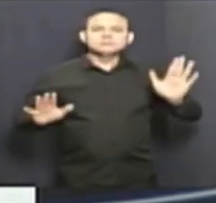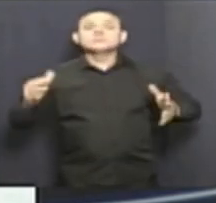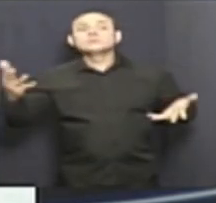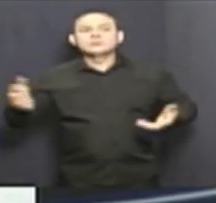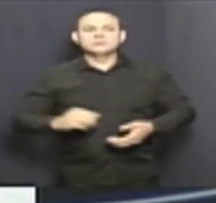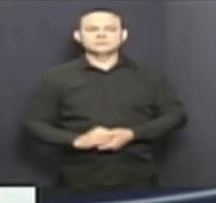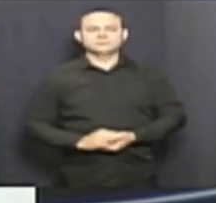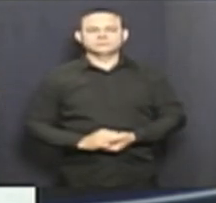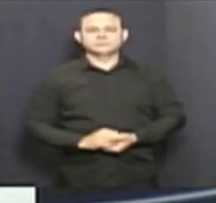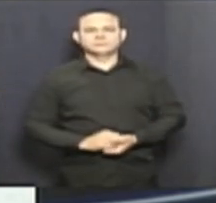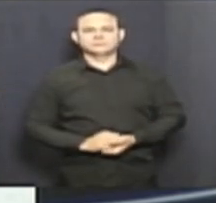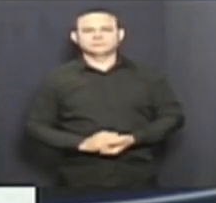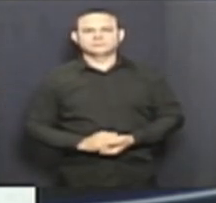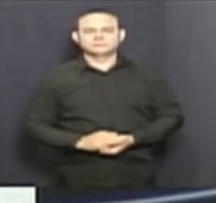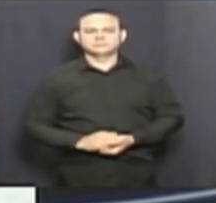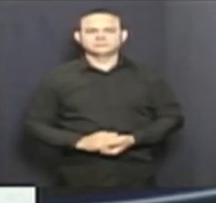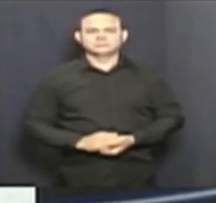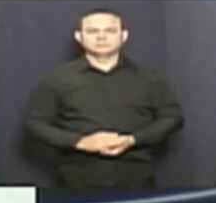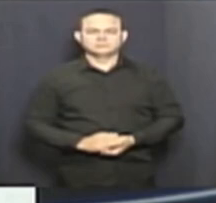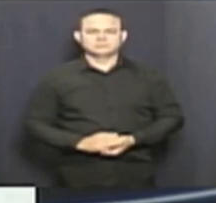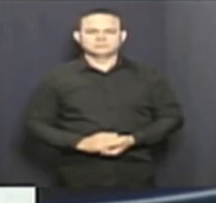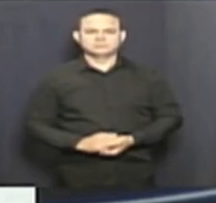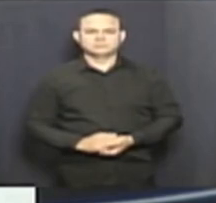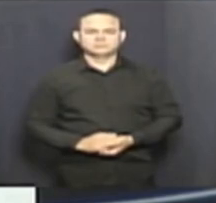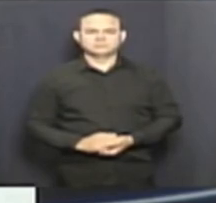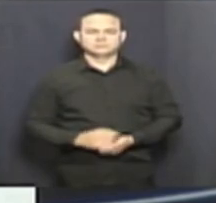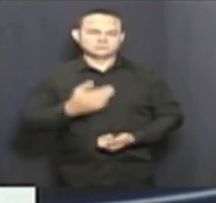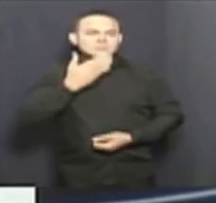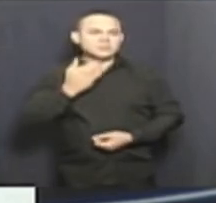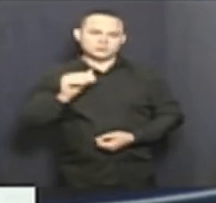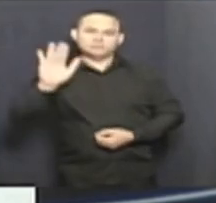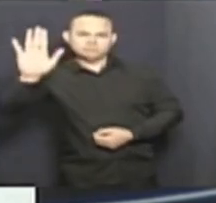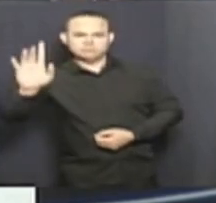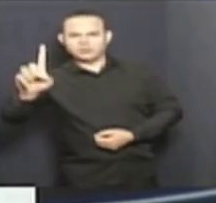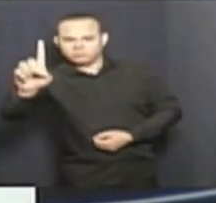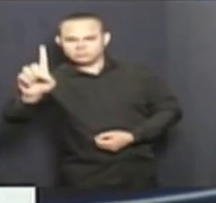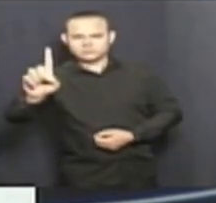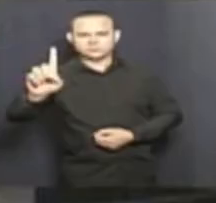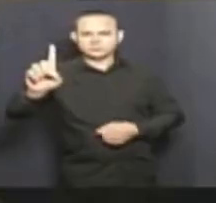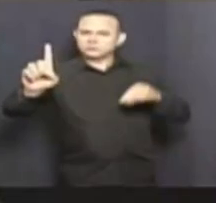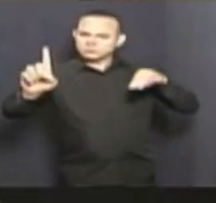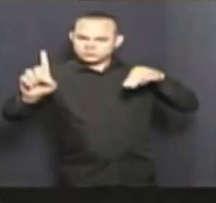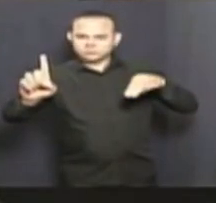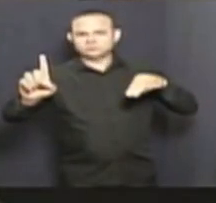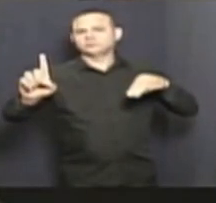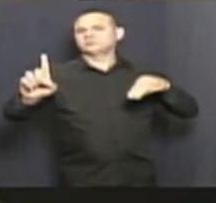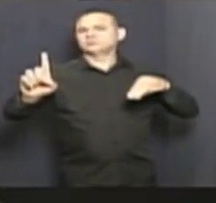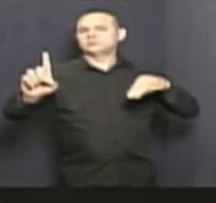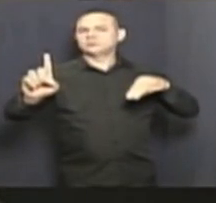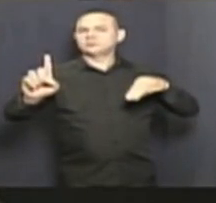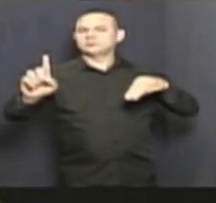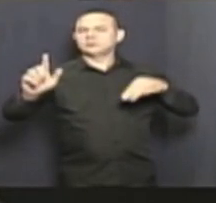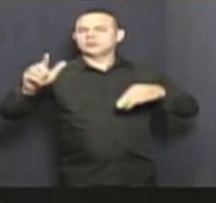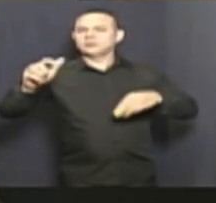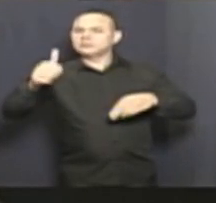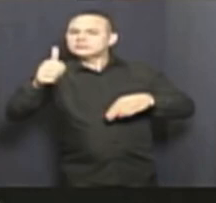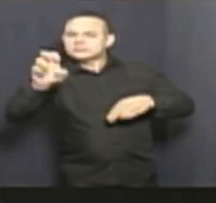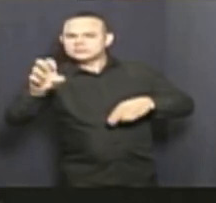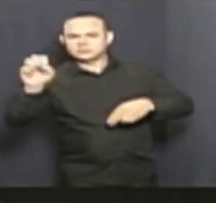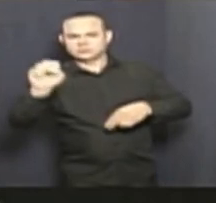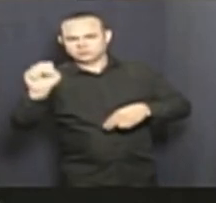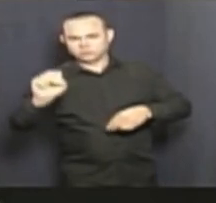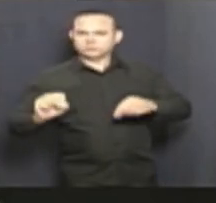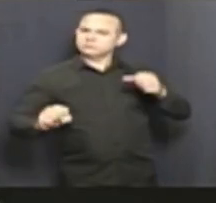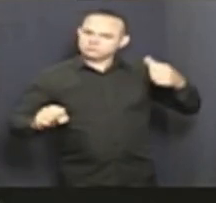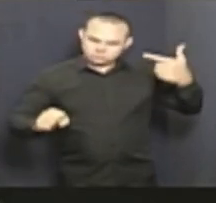aquela que é mais um gesto então vou virar um minuto e vou avisar aos 15 segundos